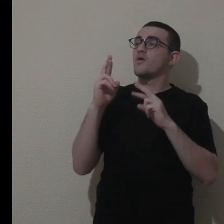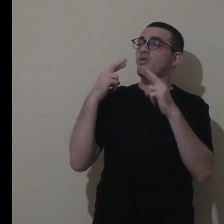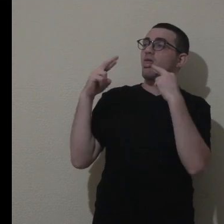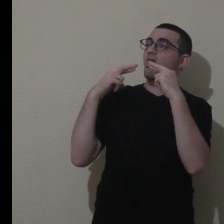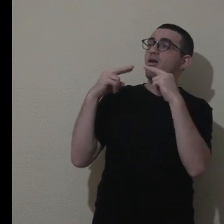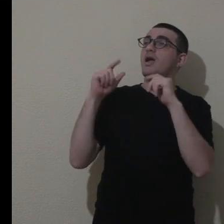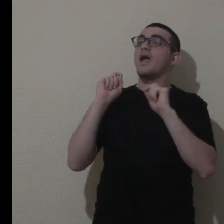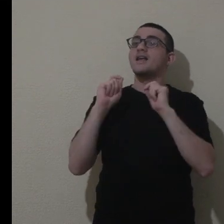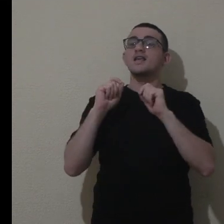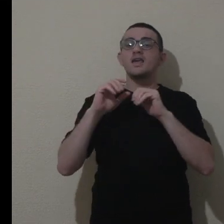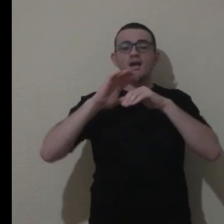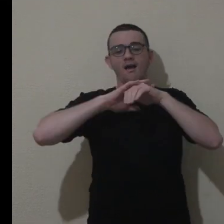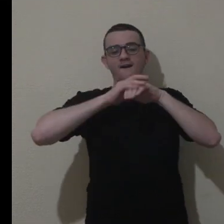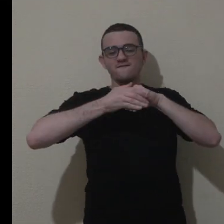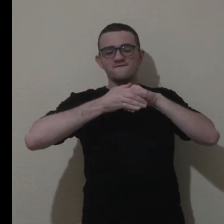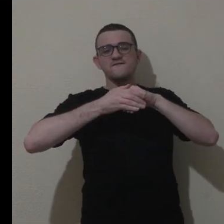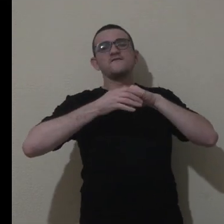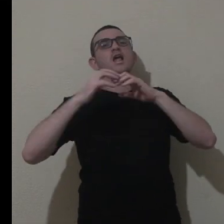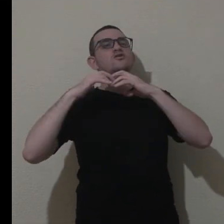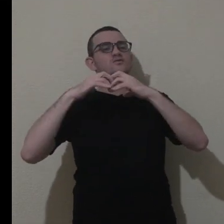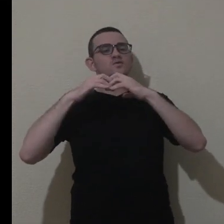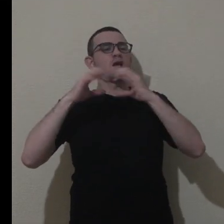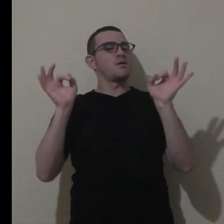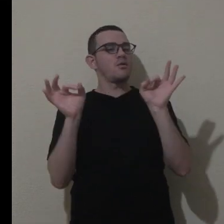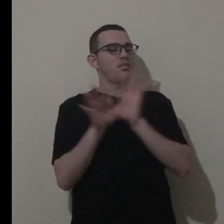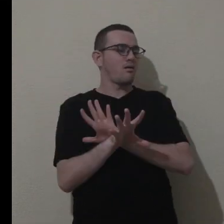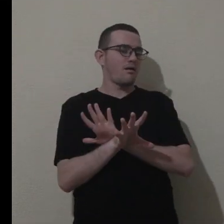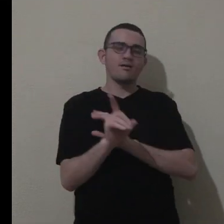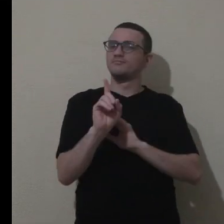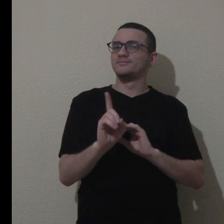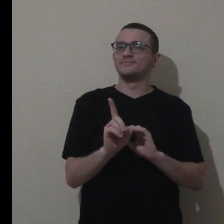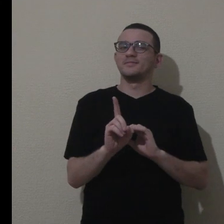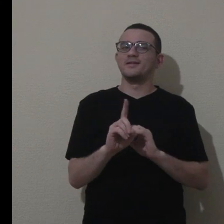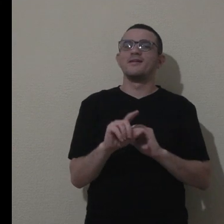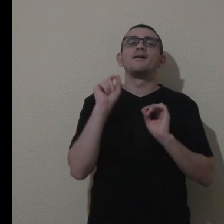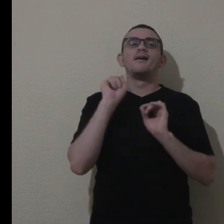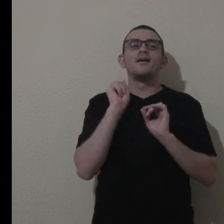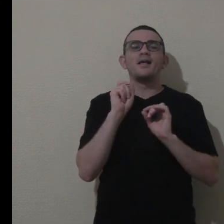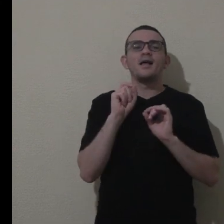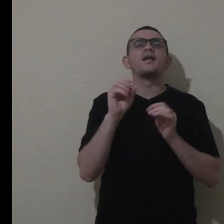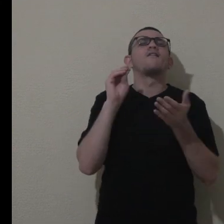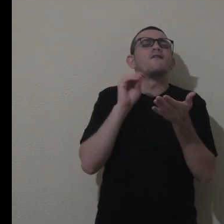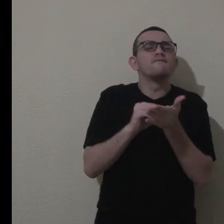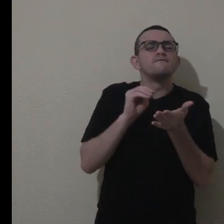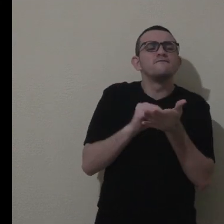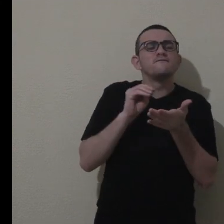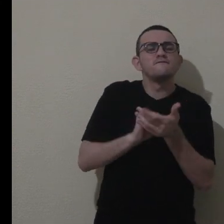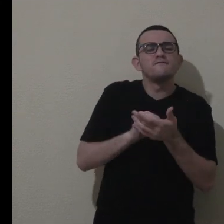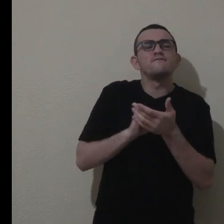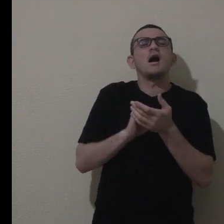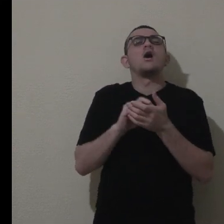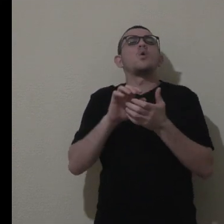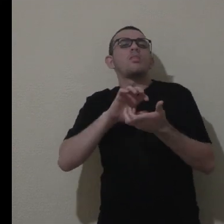reclamar que que o teu lobo frontal não está pronto ainda, tá? Então, ali é um pedaço que ainda